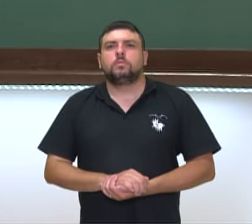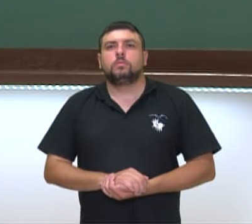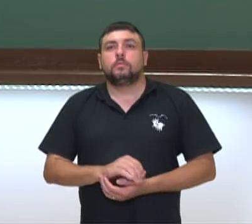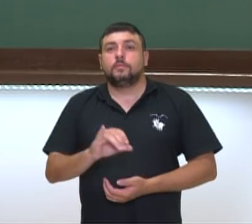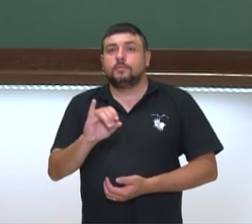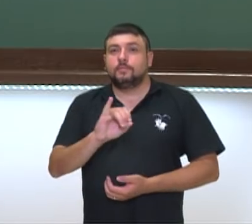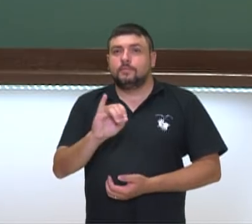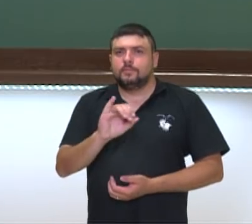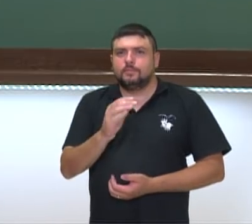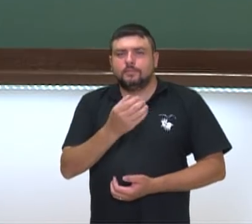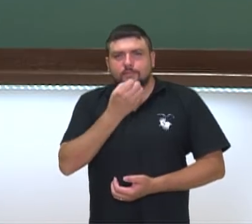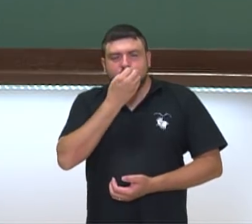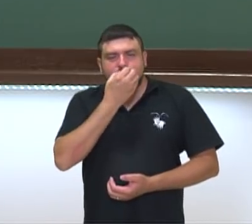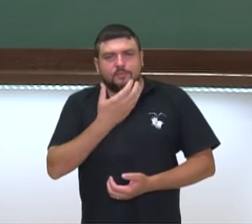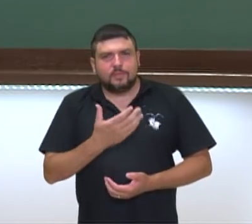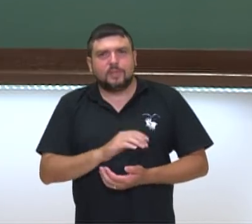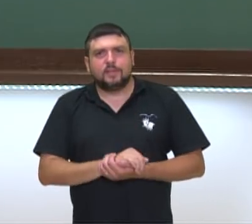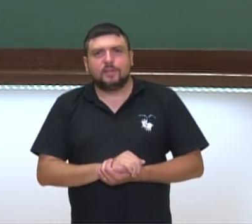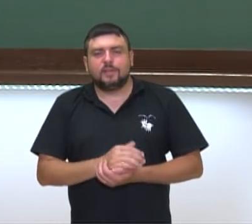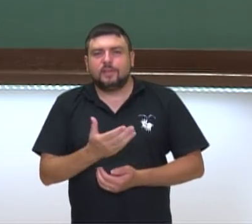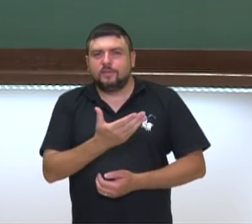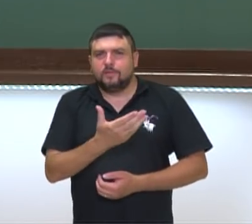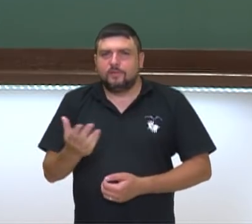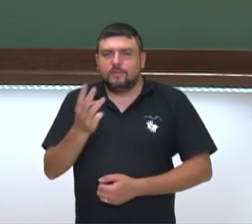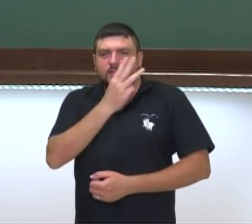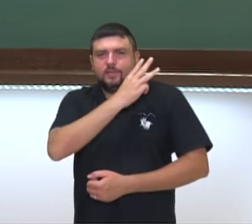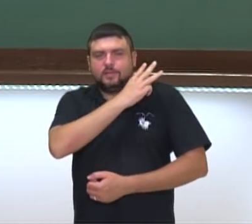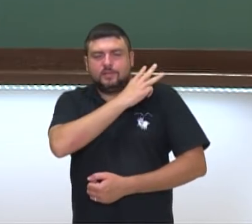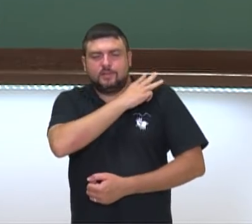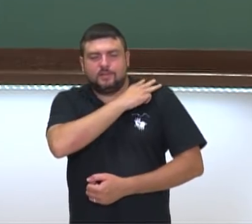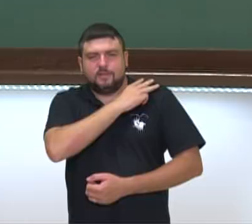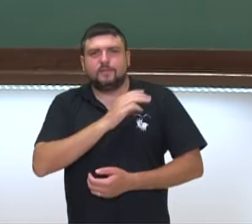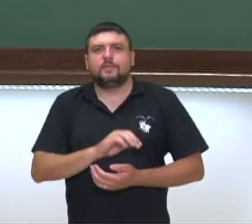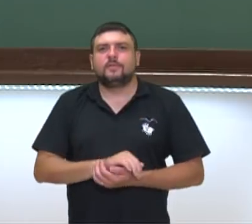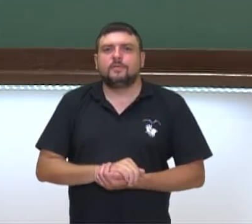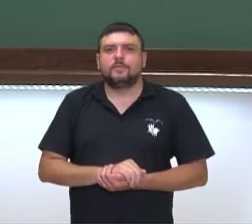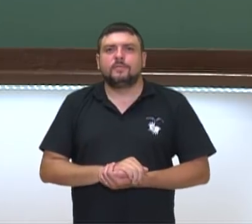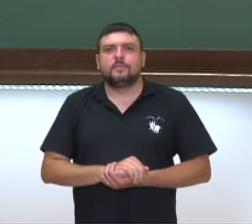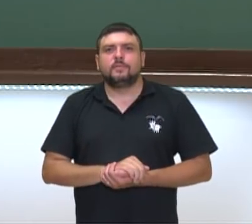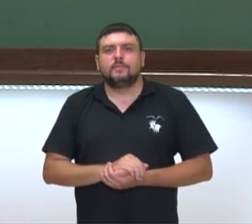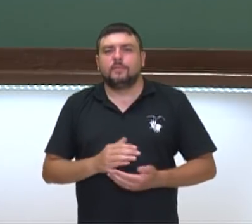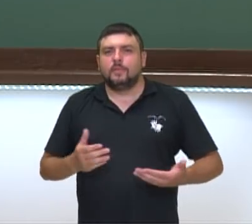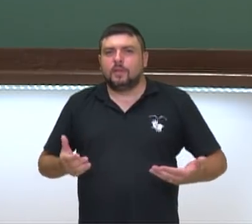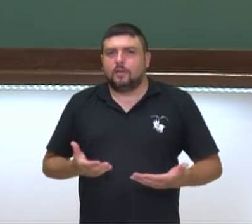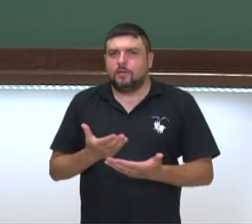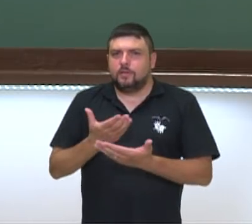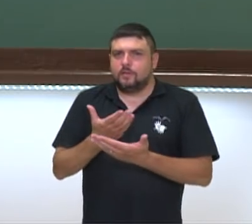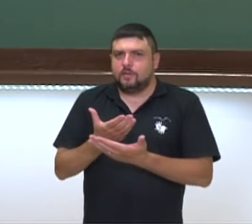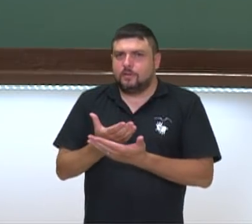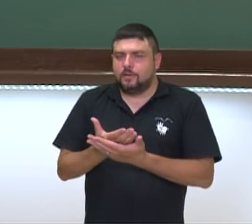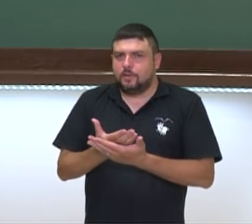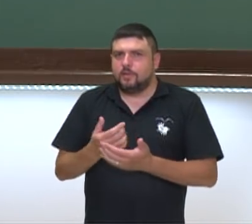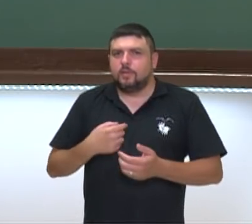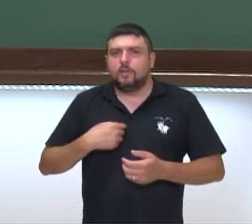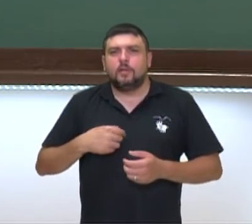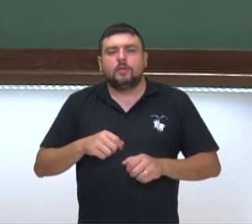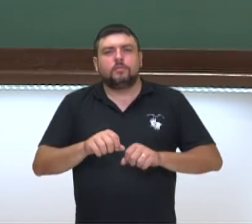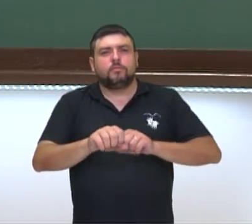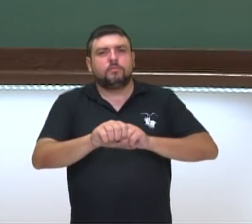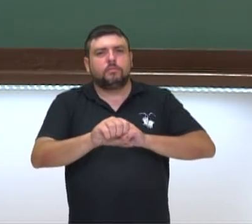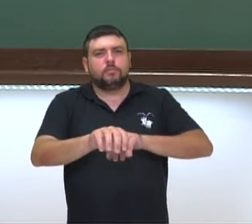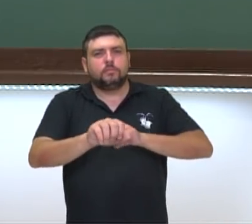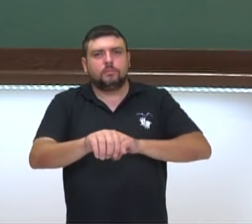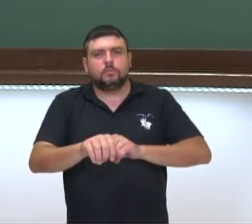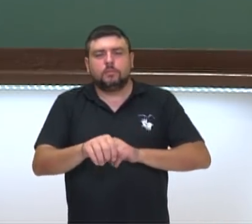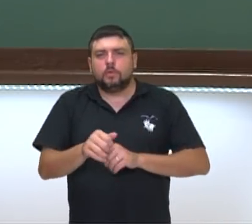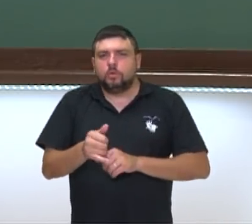Olá galera, tudo bom? Vocês são da terceira série do ensino médio. Nessa aula a gente vai trabalhar juros